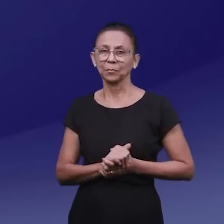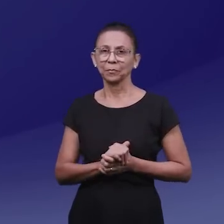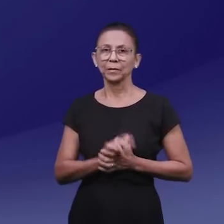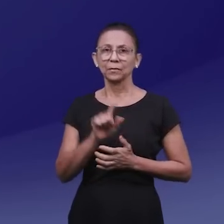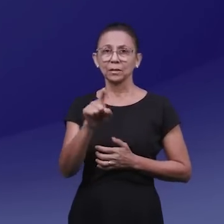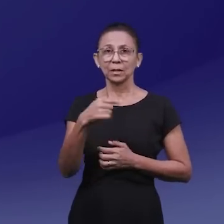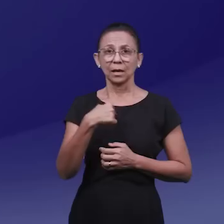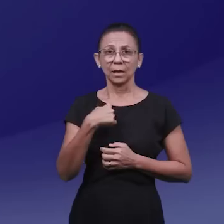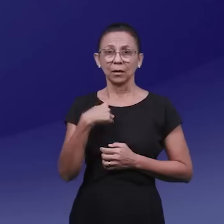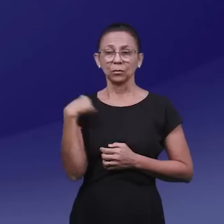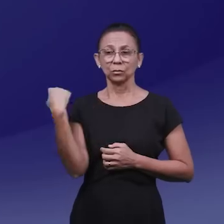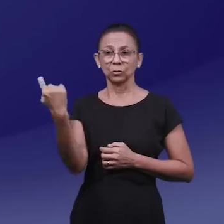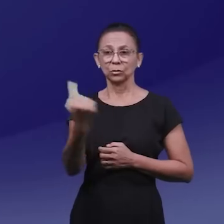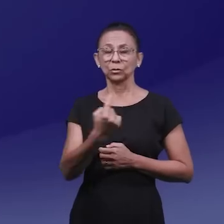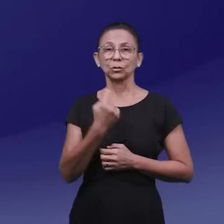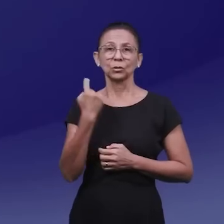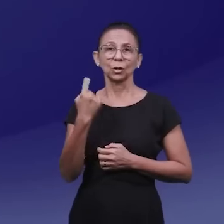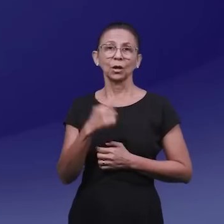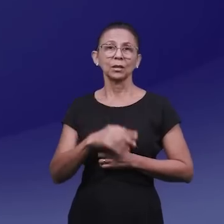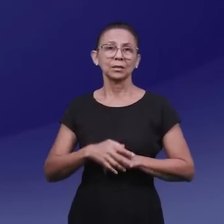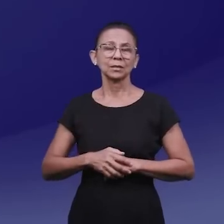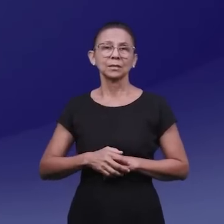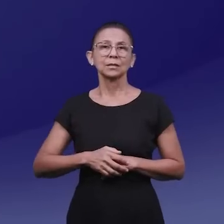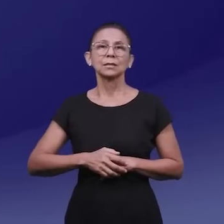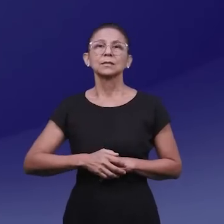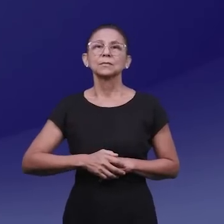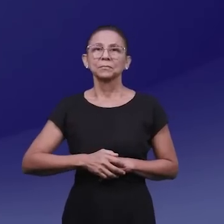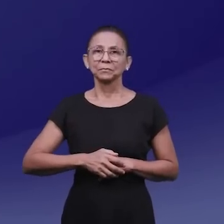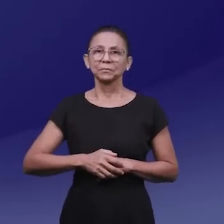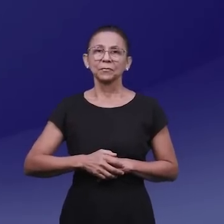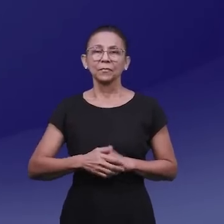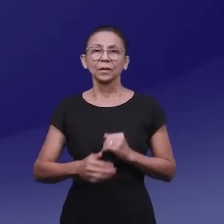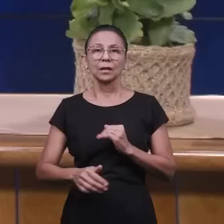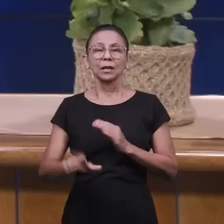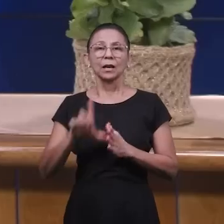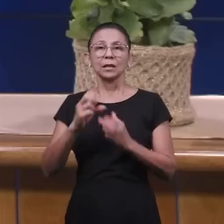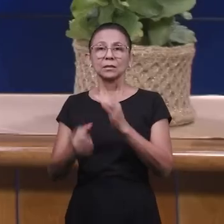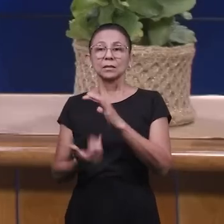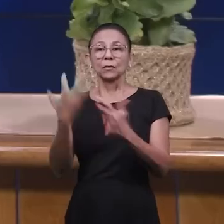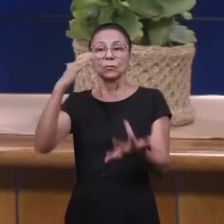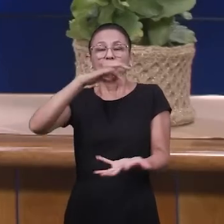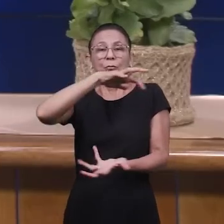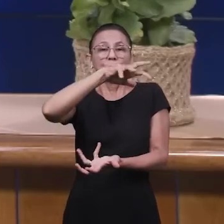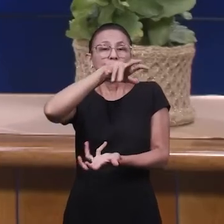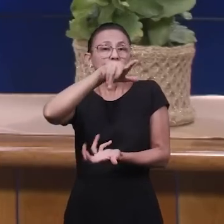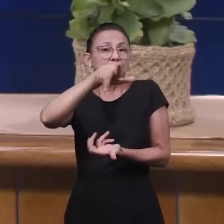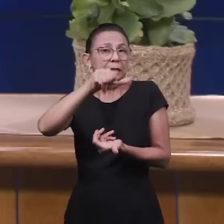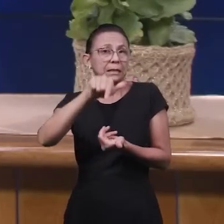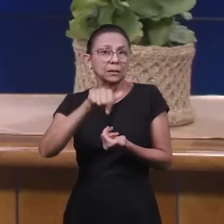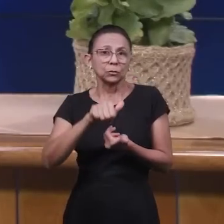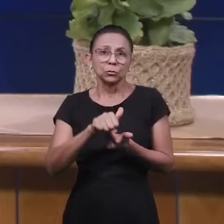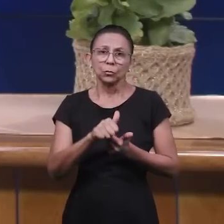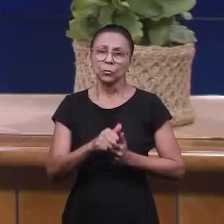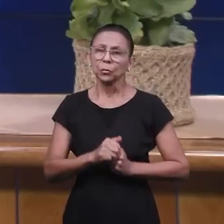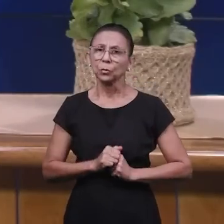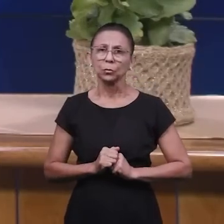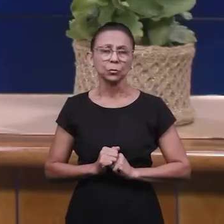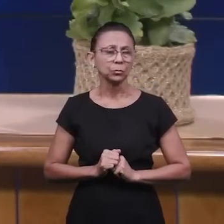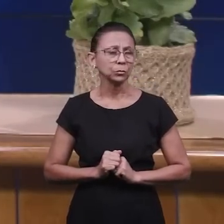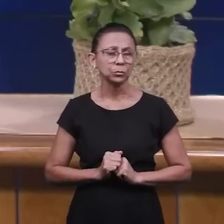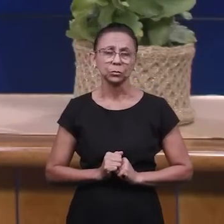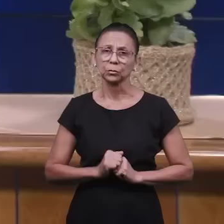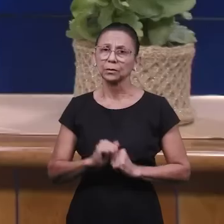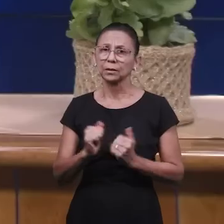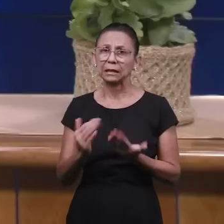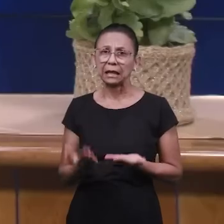Então, Deus nos escolheu, nos elegeu, nós não éramos nem criatura ainda. Deus elegeu lá na eternidade,